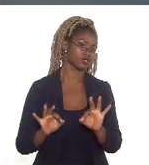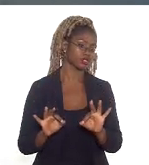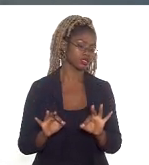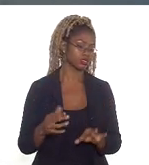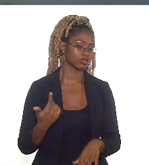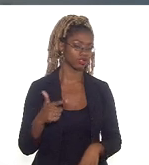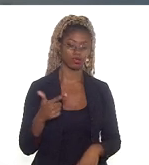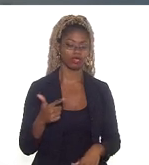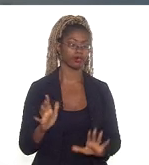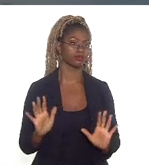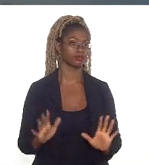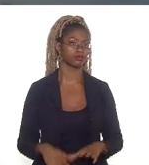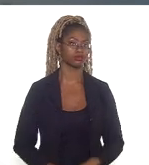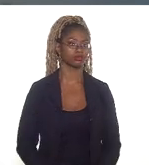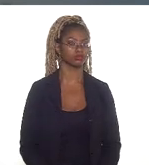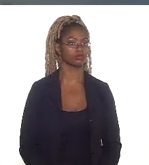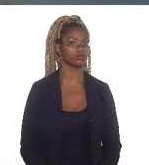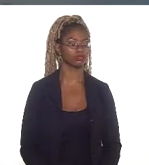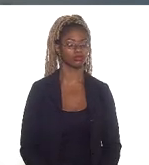feito.